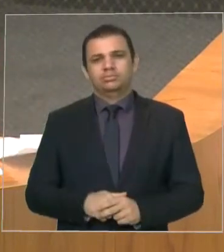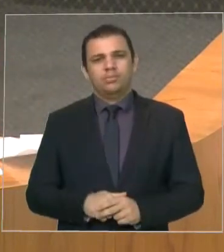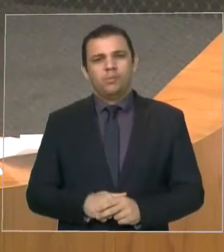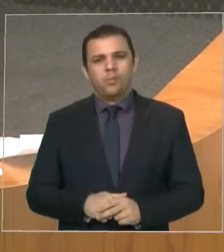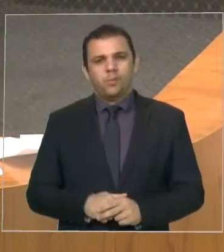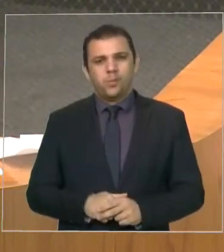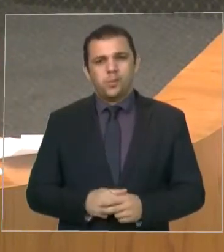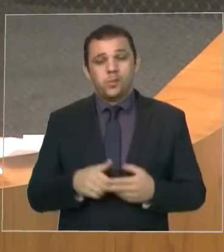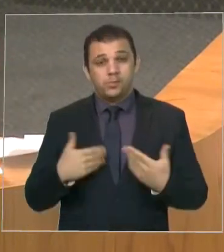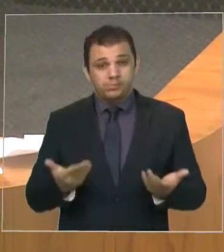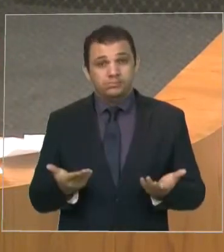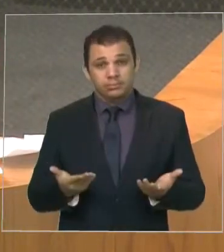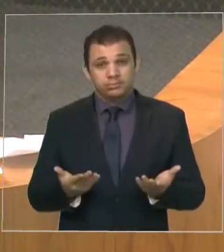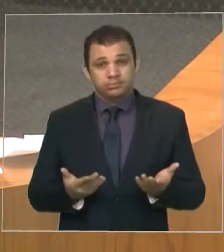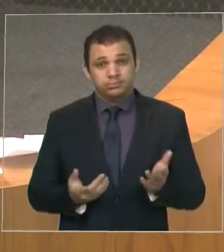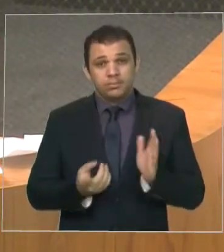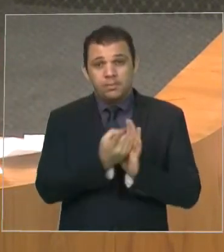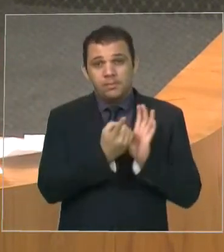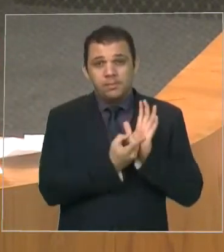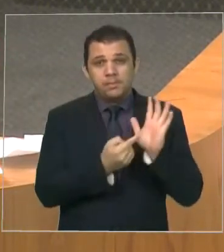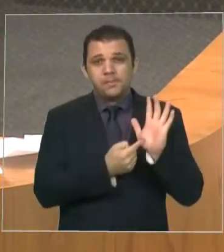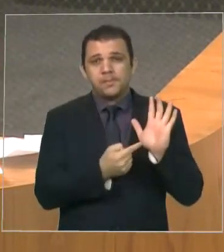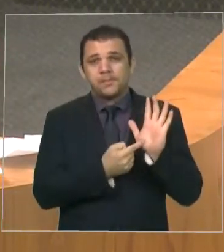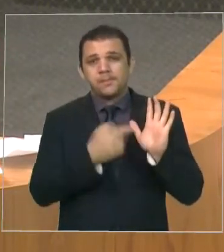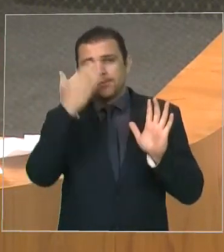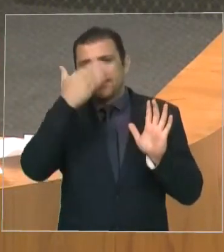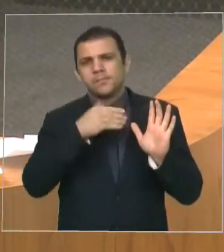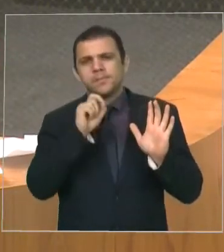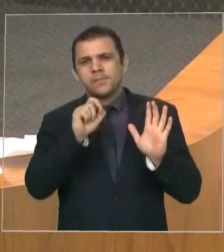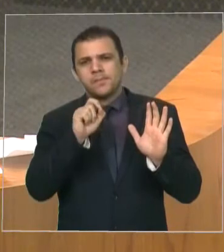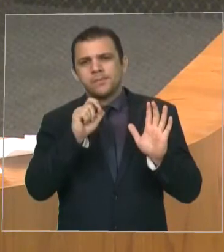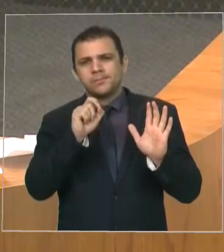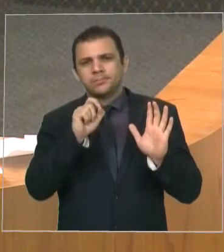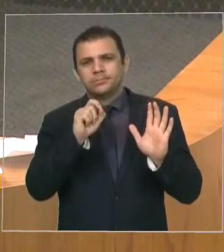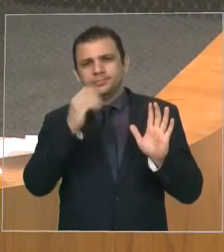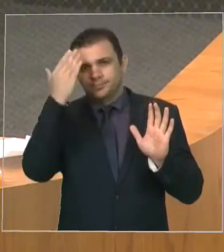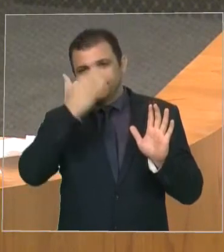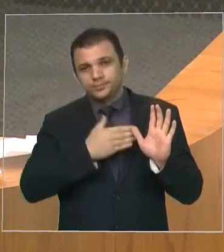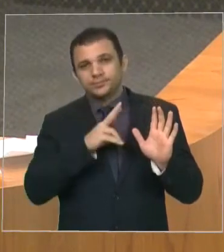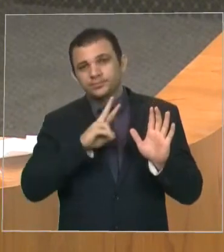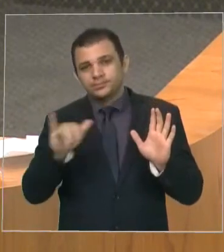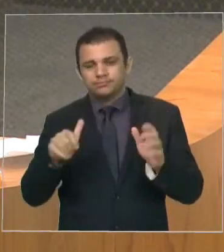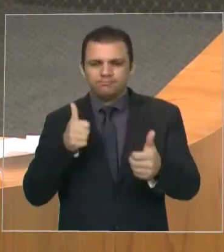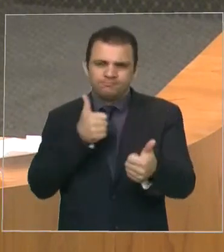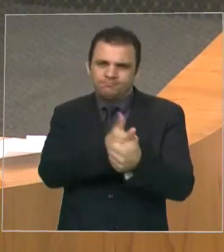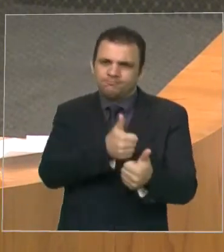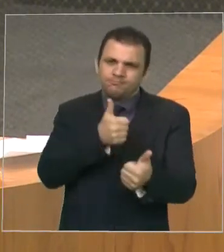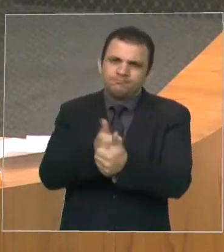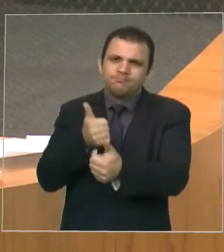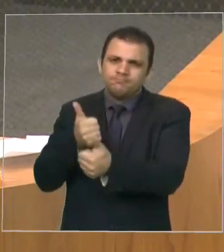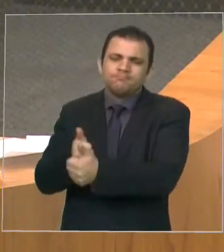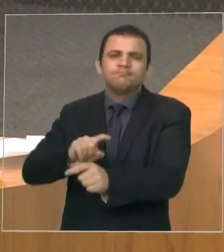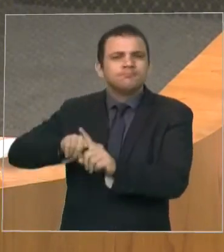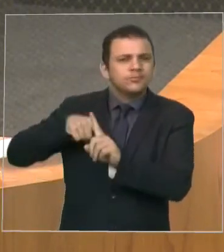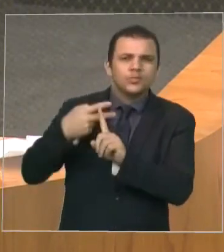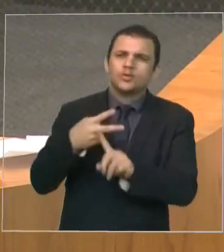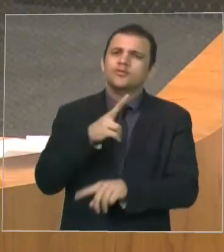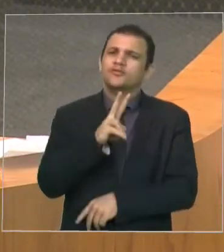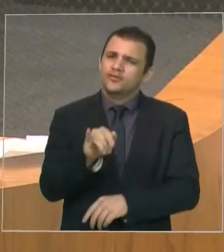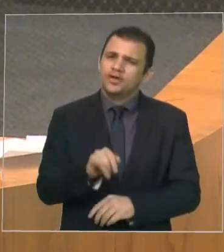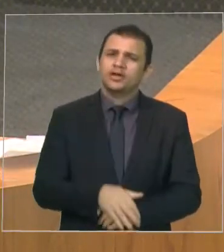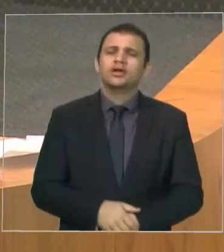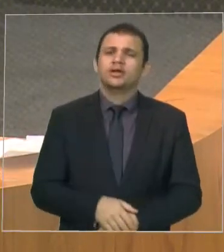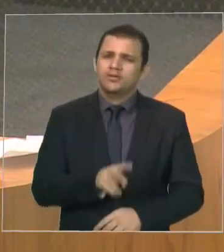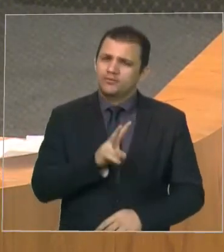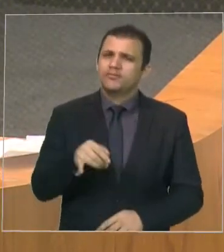Então, esse decreto só confirma que a perseguição vai ser duplicada. Vai